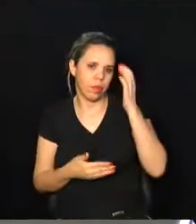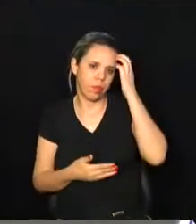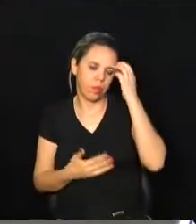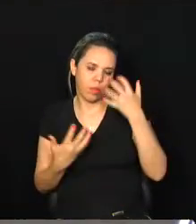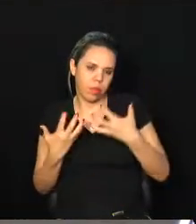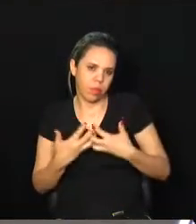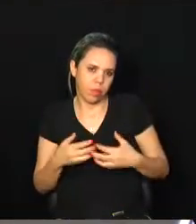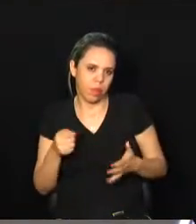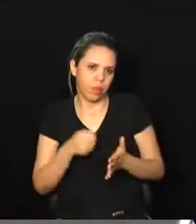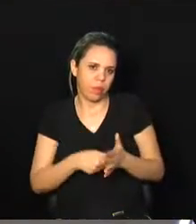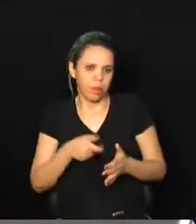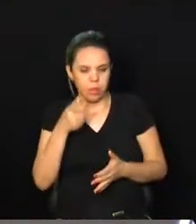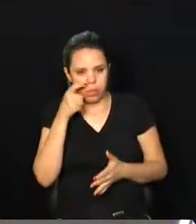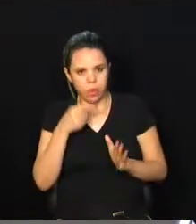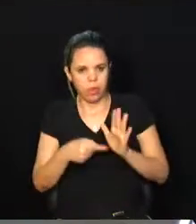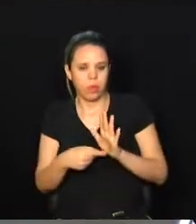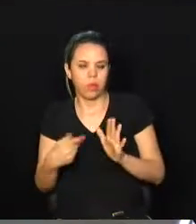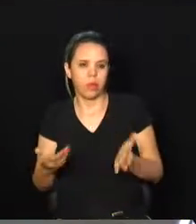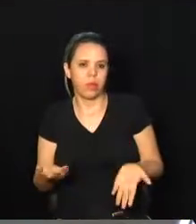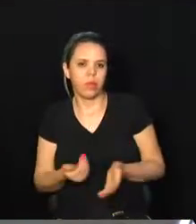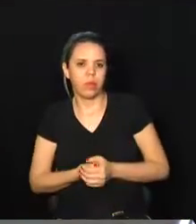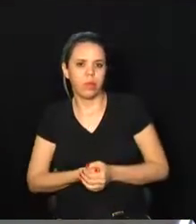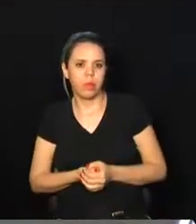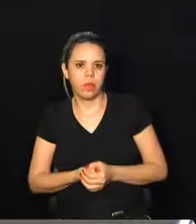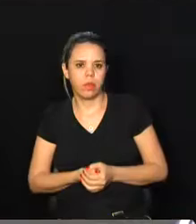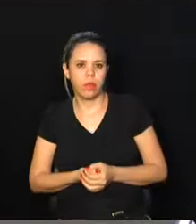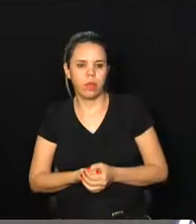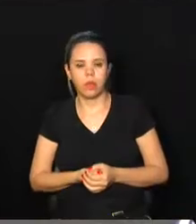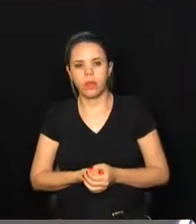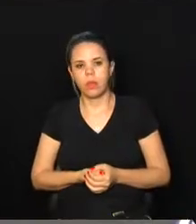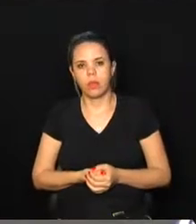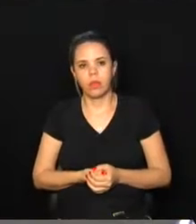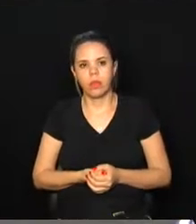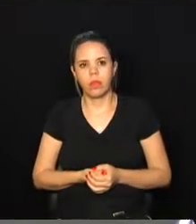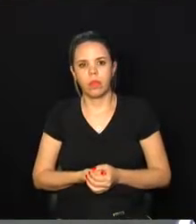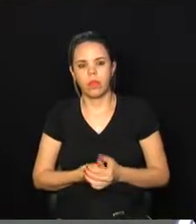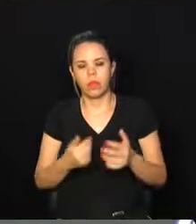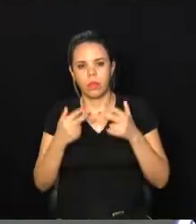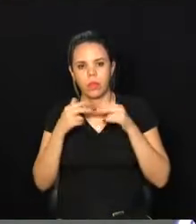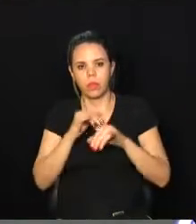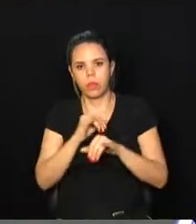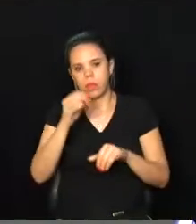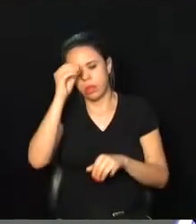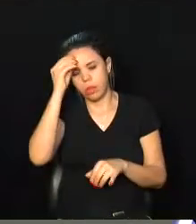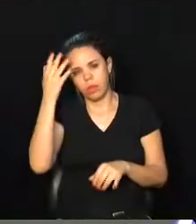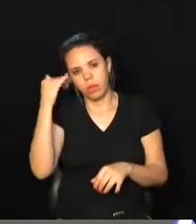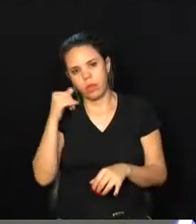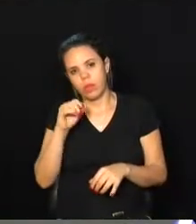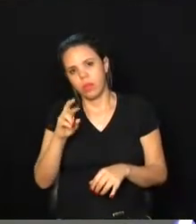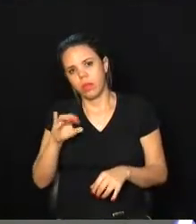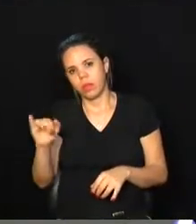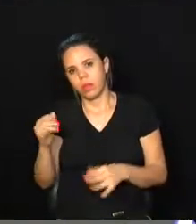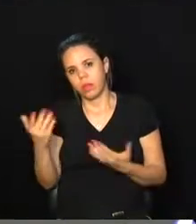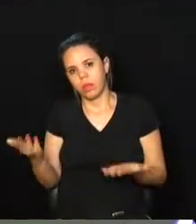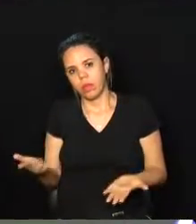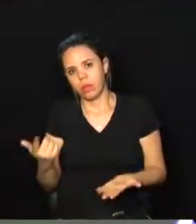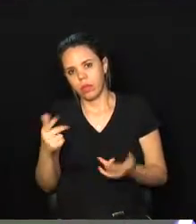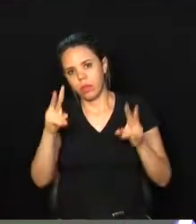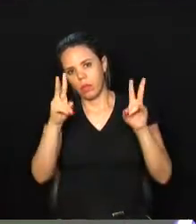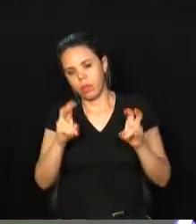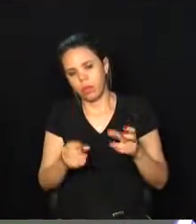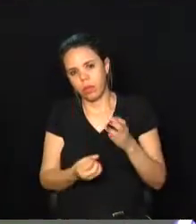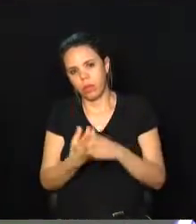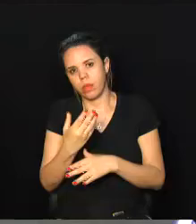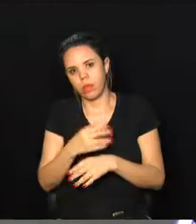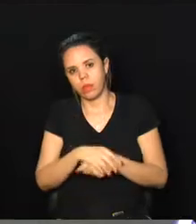ver o que eles vão apresentar para a gente. Então, essa era a novidade, para quem não sabe, em relação ao ARI e outros temas que estão rolando